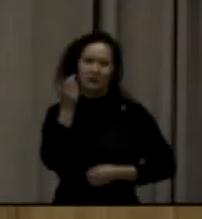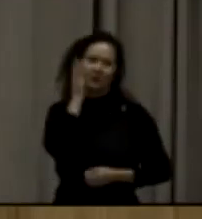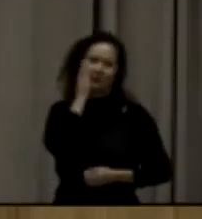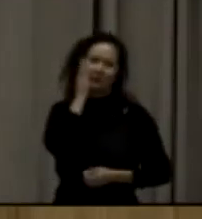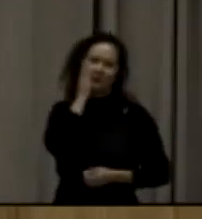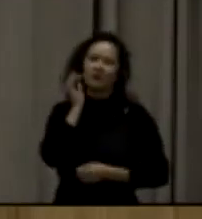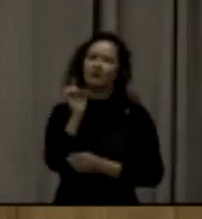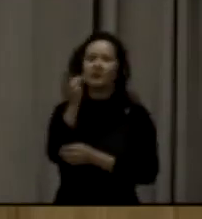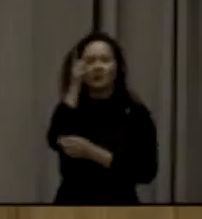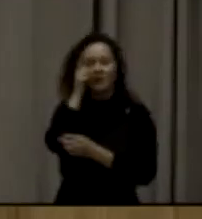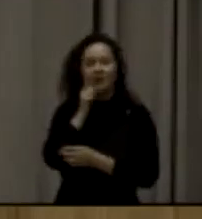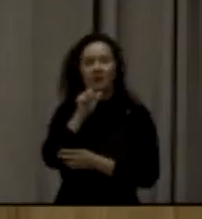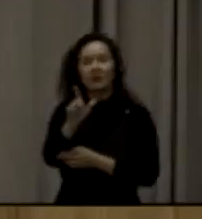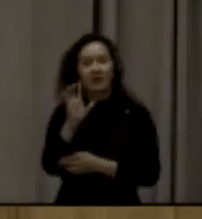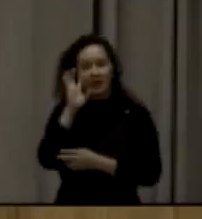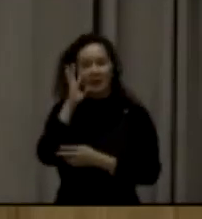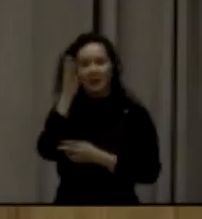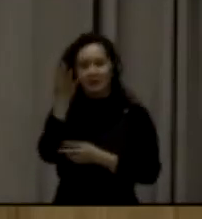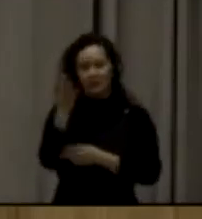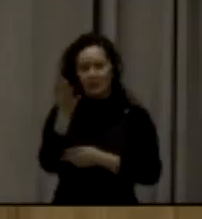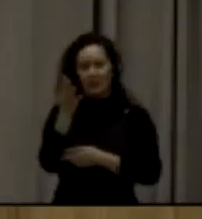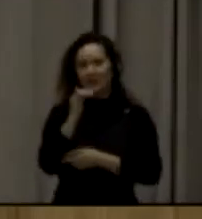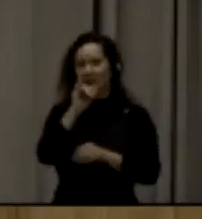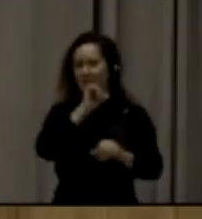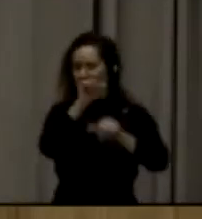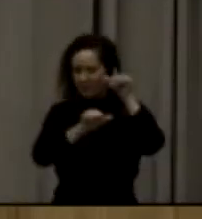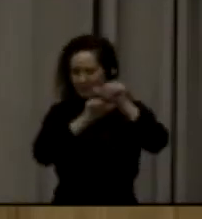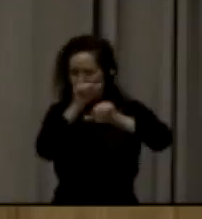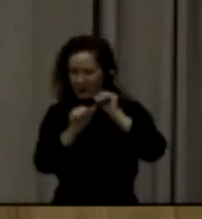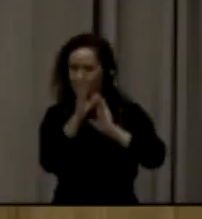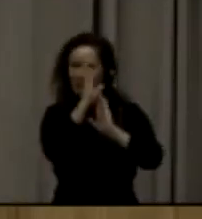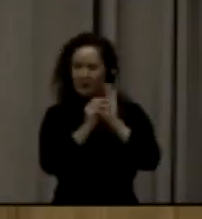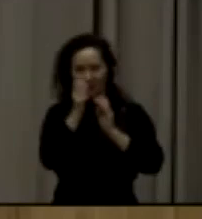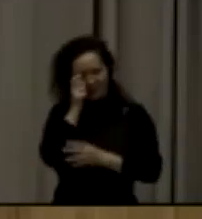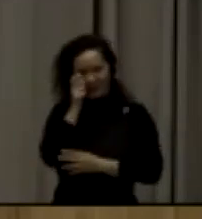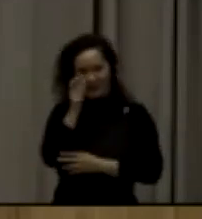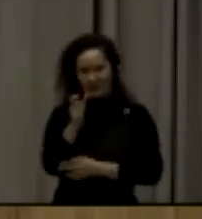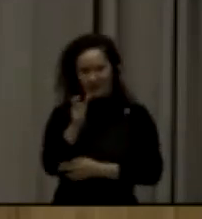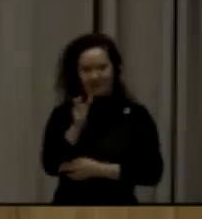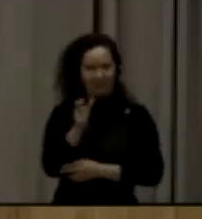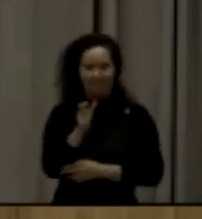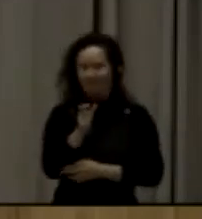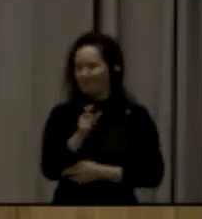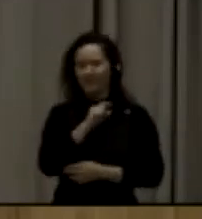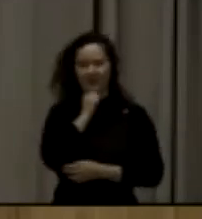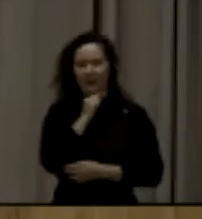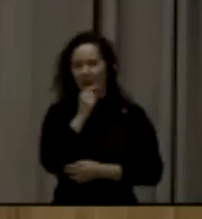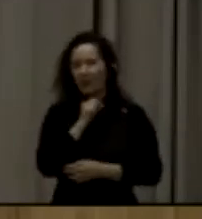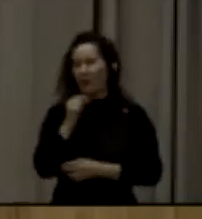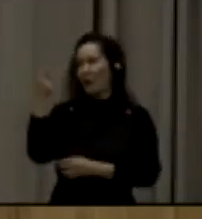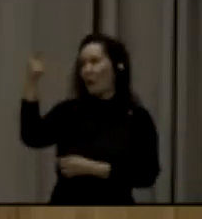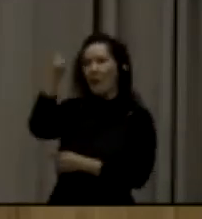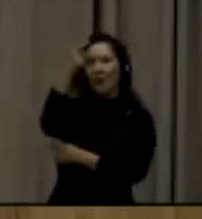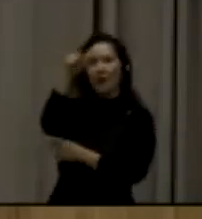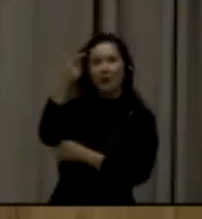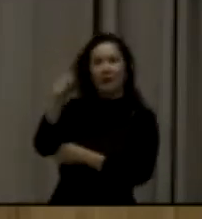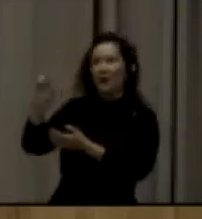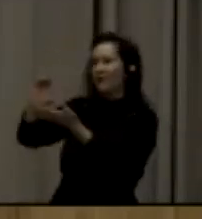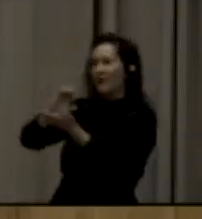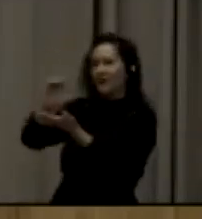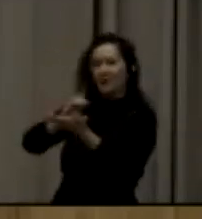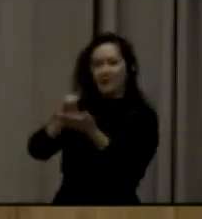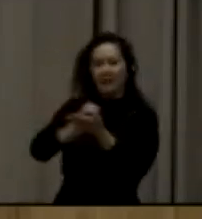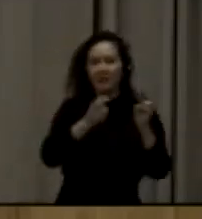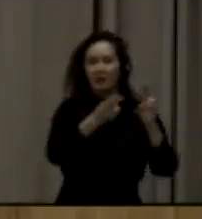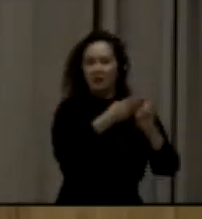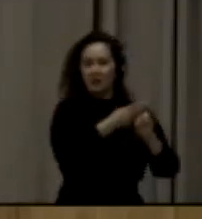sabe só será resolvido com a mudança no modelo de atenção. Não vamos buscar mais recursos para o Sistema